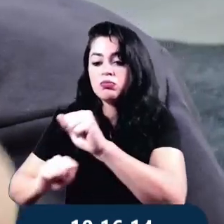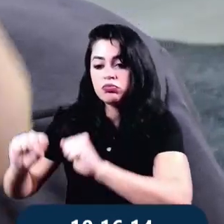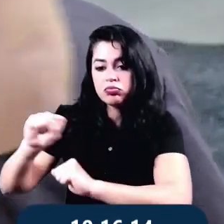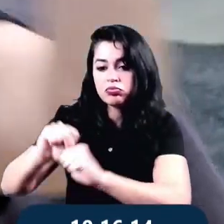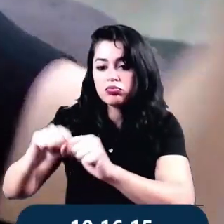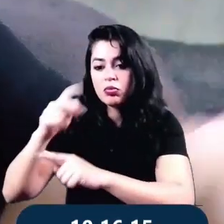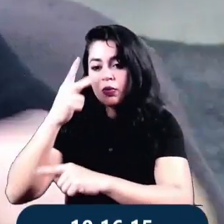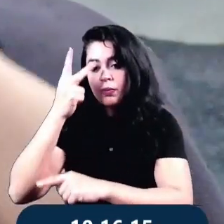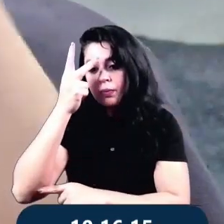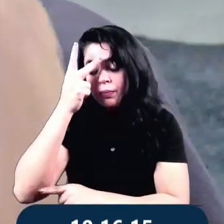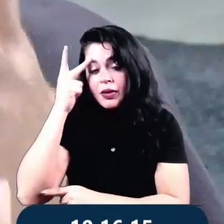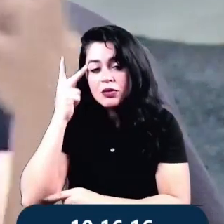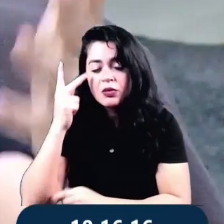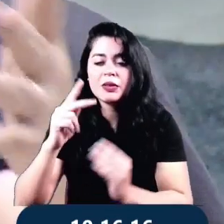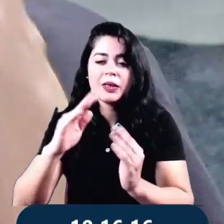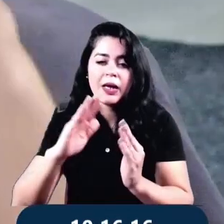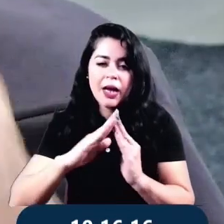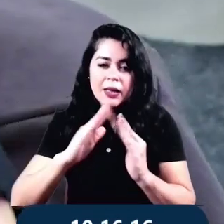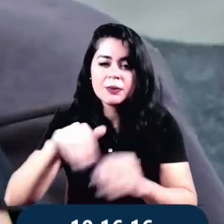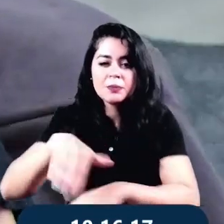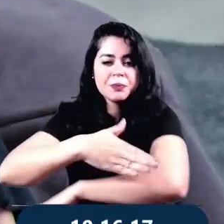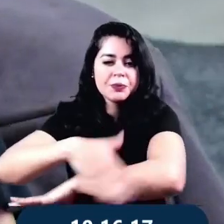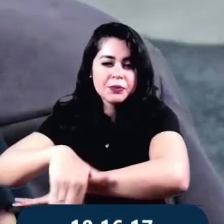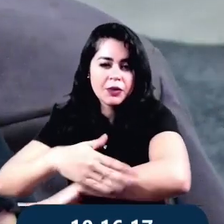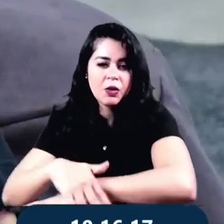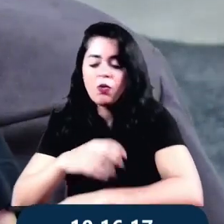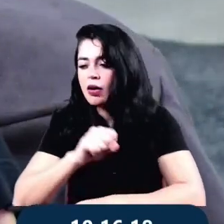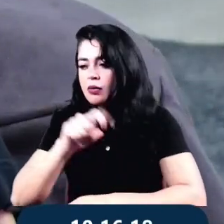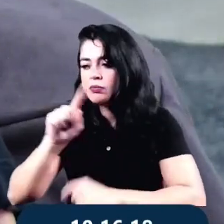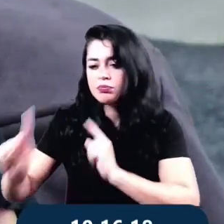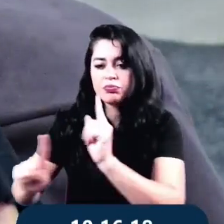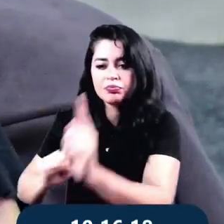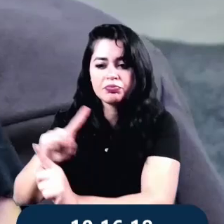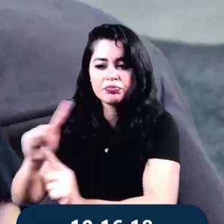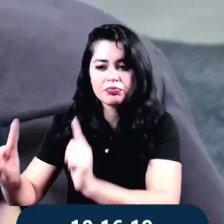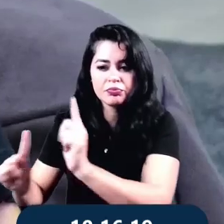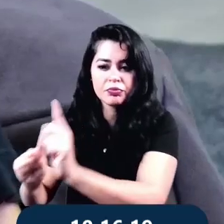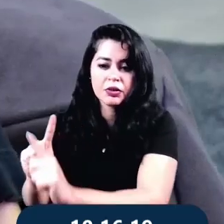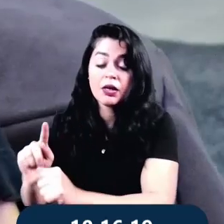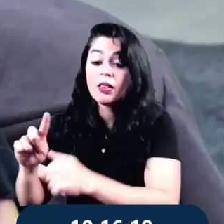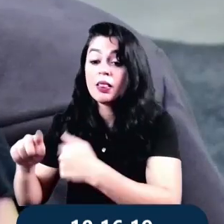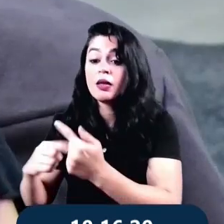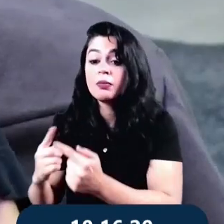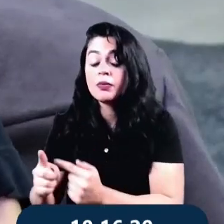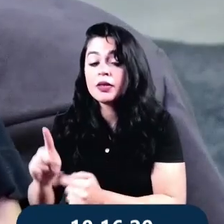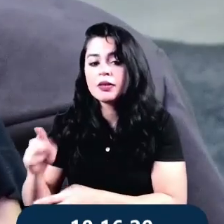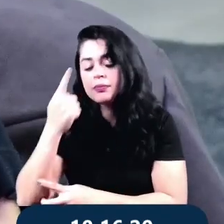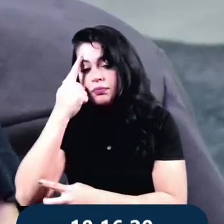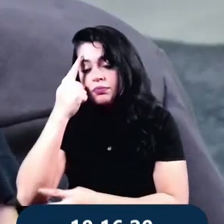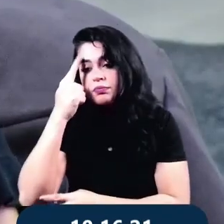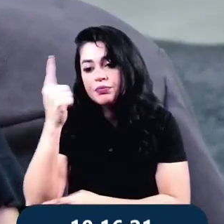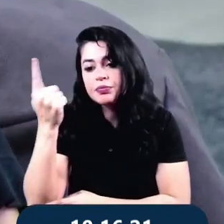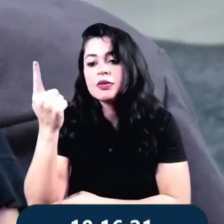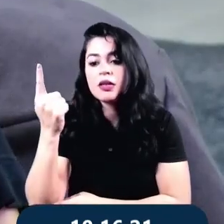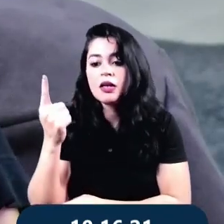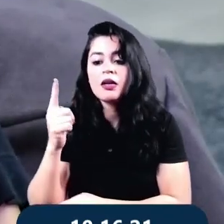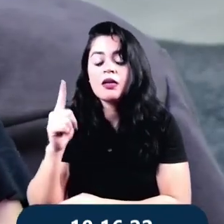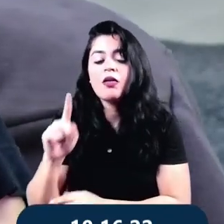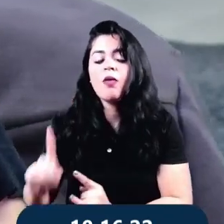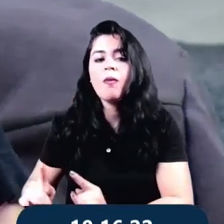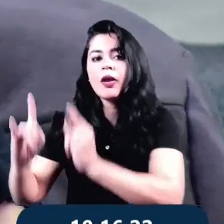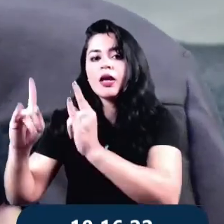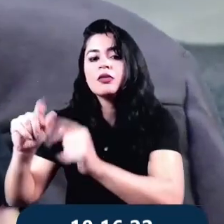eles foram inventar o que eles iam fazer com aquele prédio. E aí, quando eles colocam esse